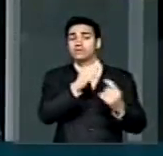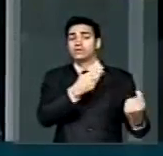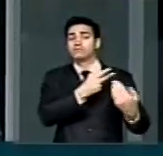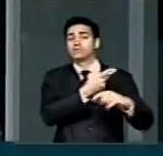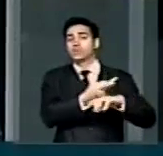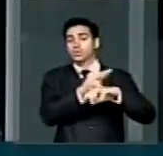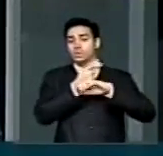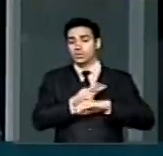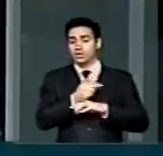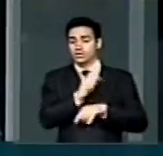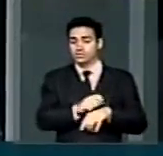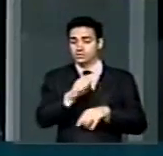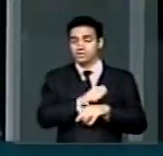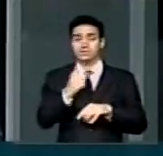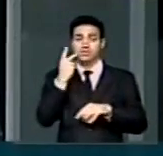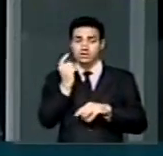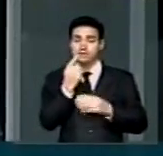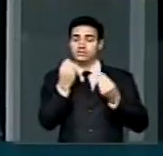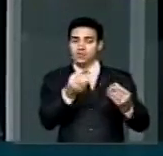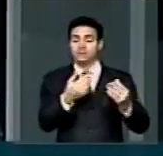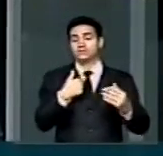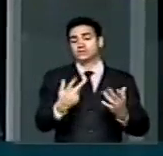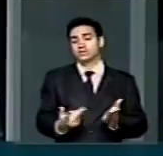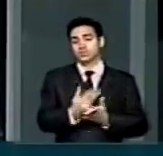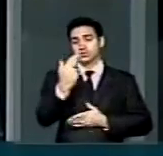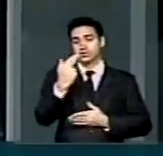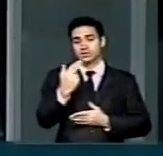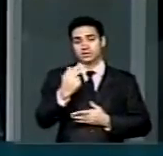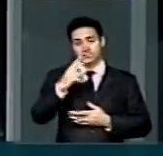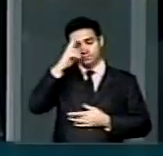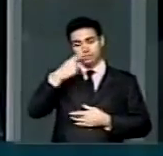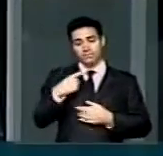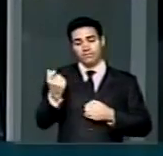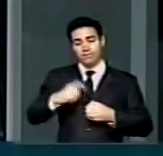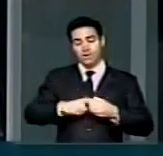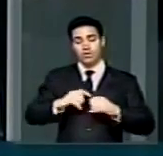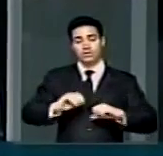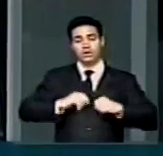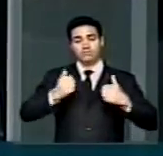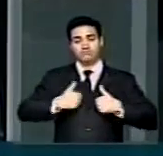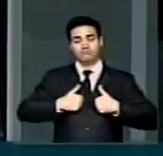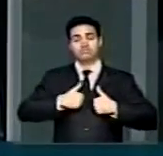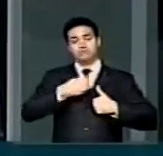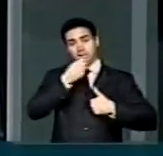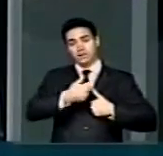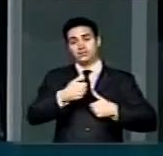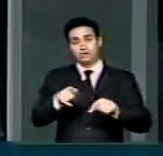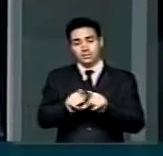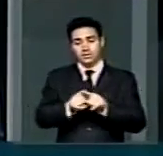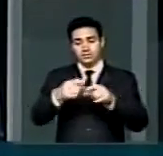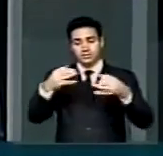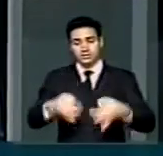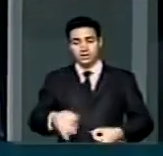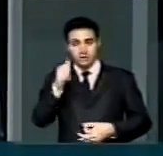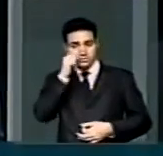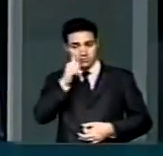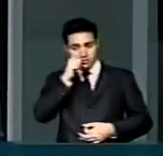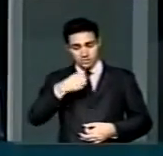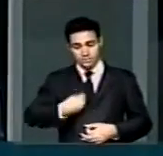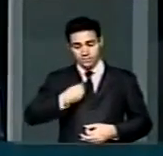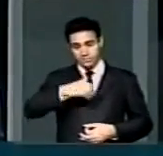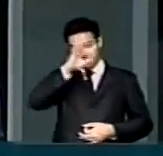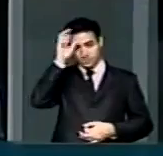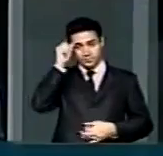acidente e receberem as cirurgias. É o resgate da autoestima, da dignidade dessas mulheres da Amazônia.